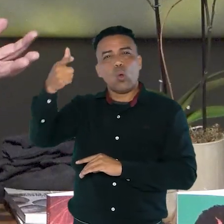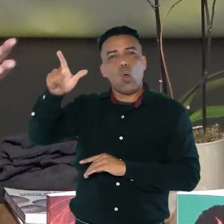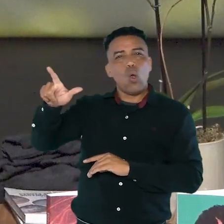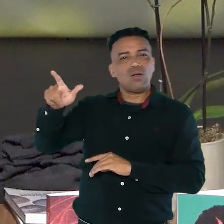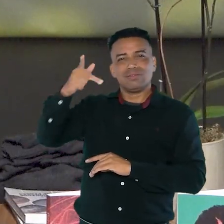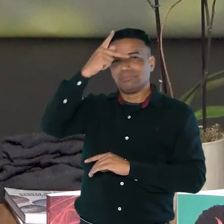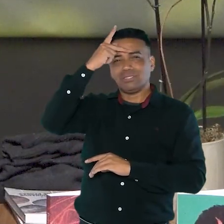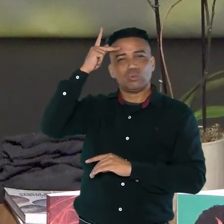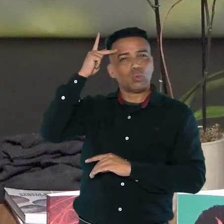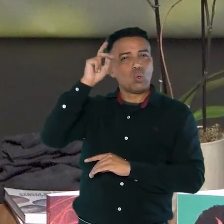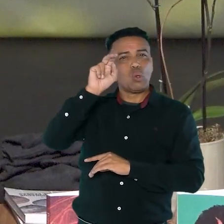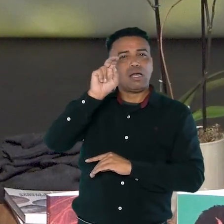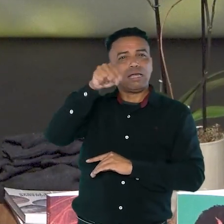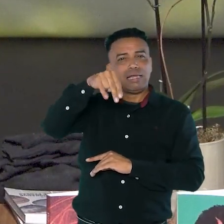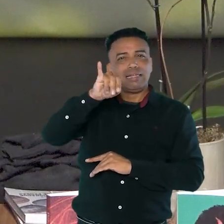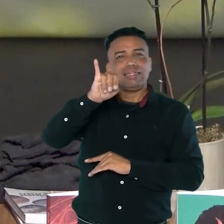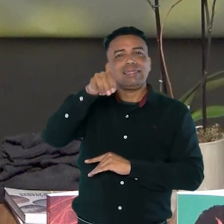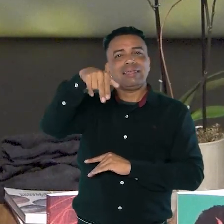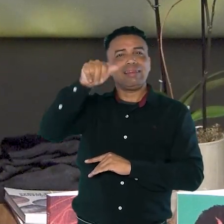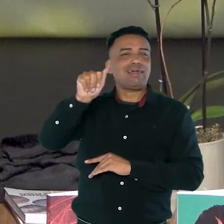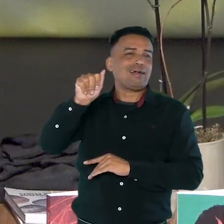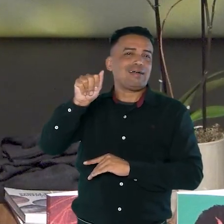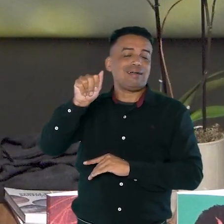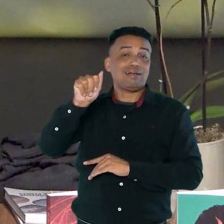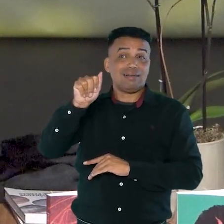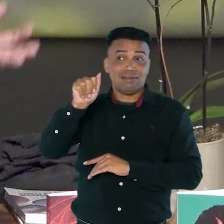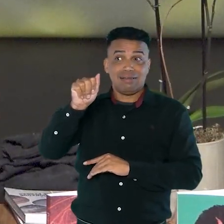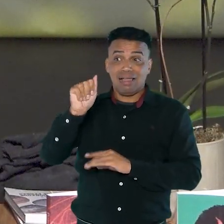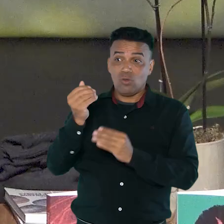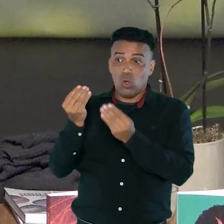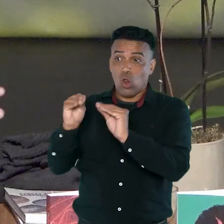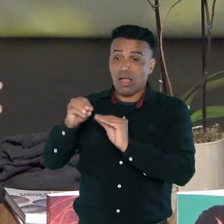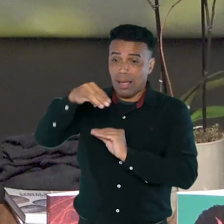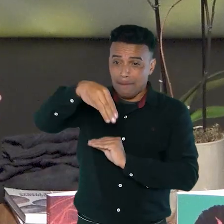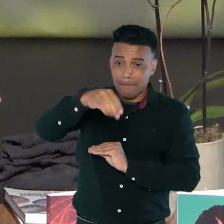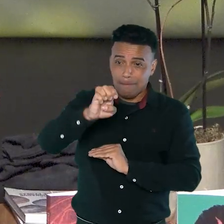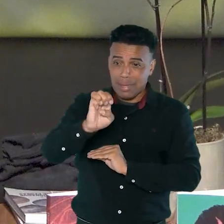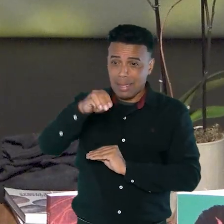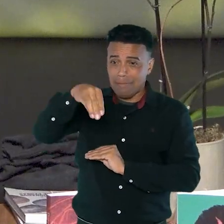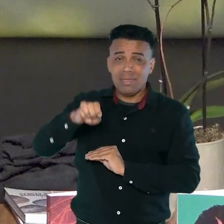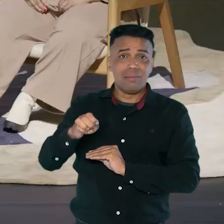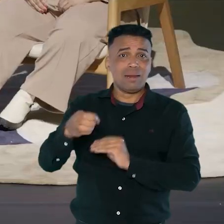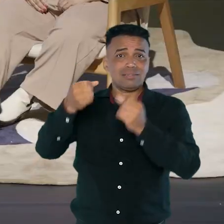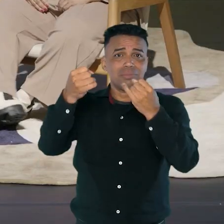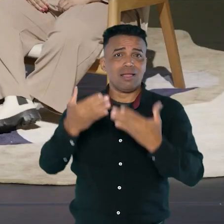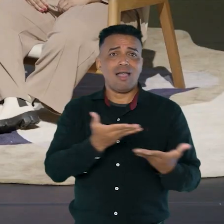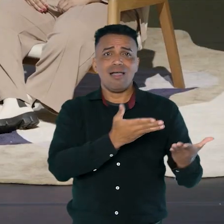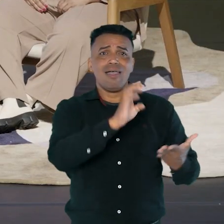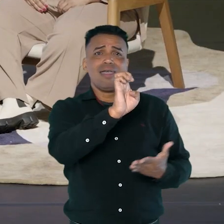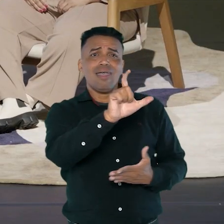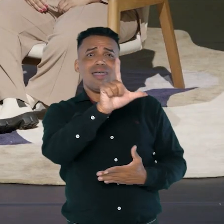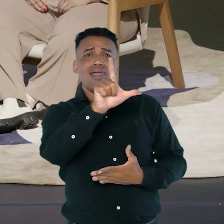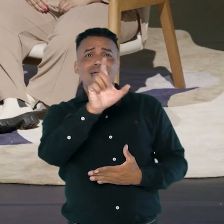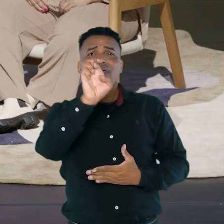está de brincadeira? Como é que eu vou trocar um meme para explicar quem é Ellen? Então é isso.